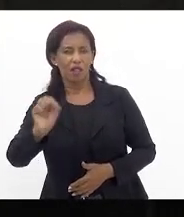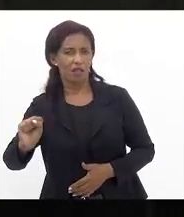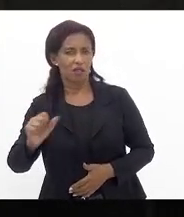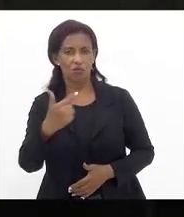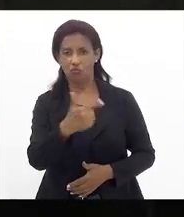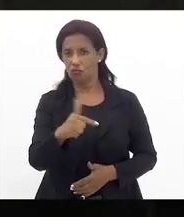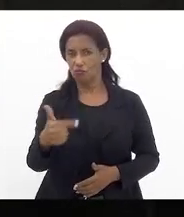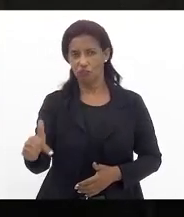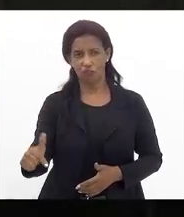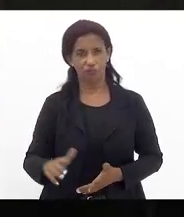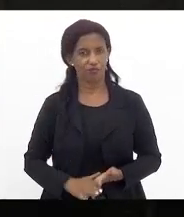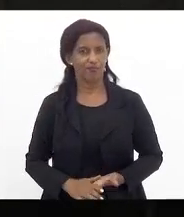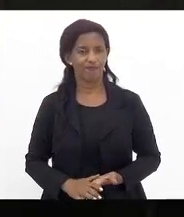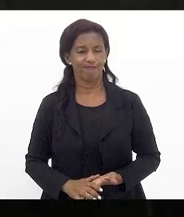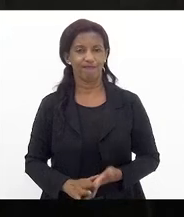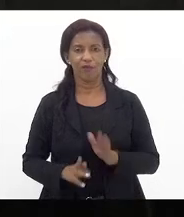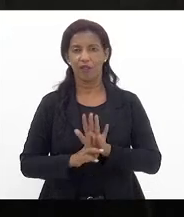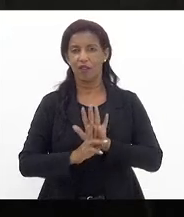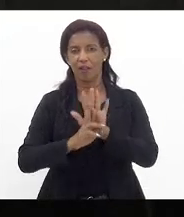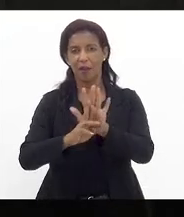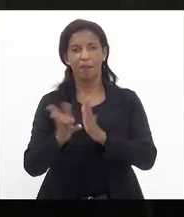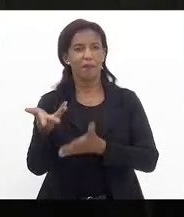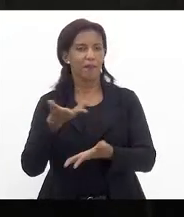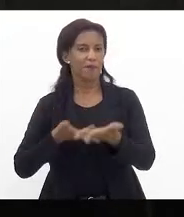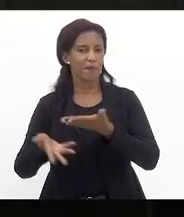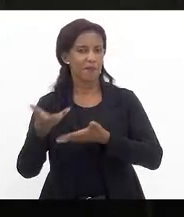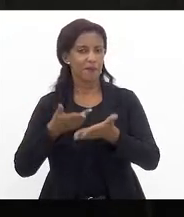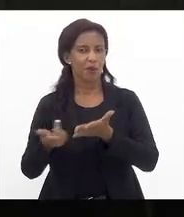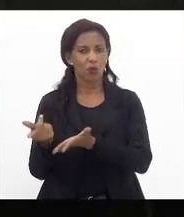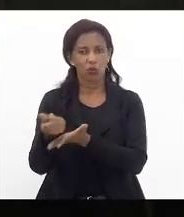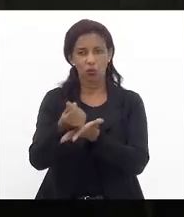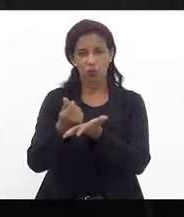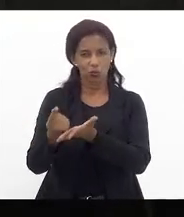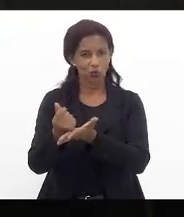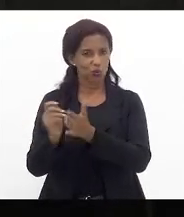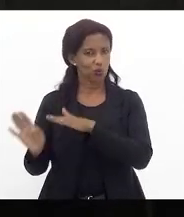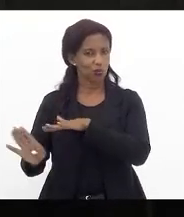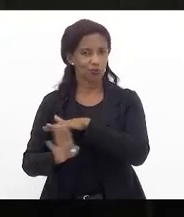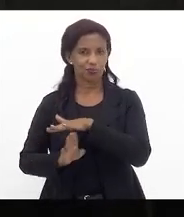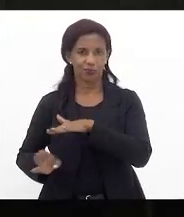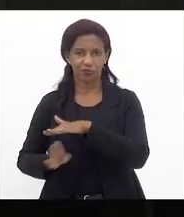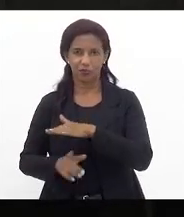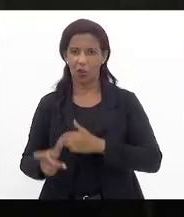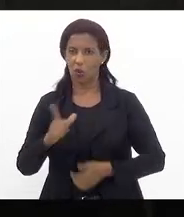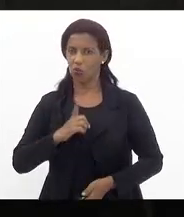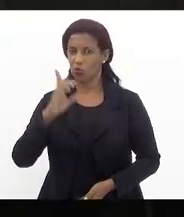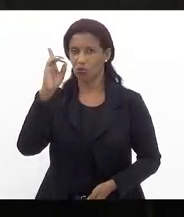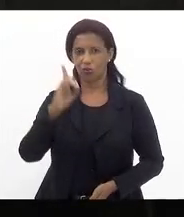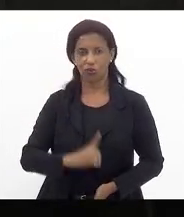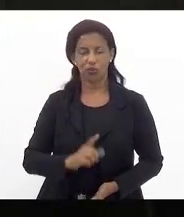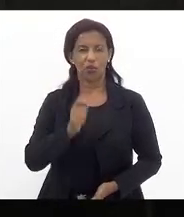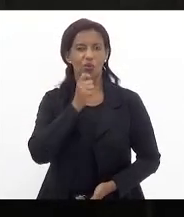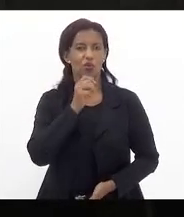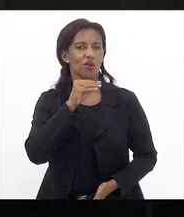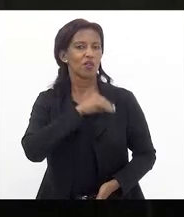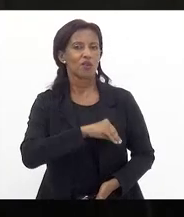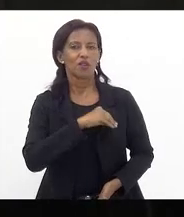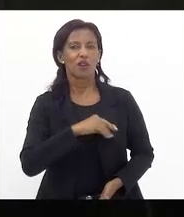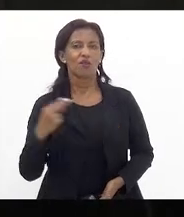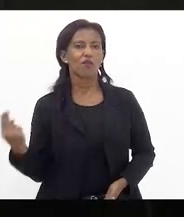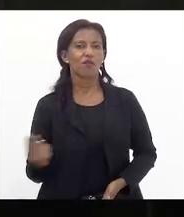não têm a representação da participação dos lucros da empresa. Eles não têm